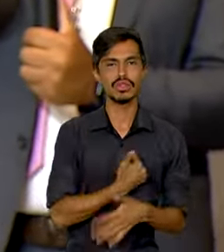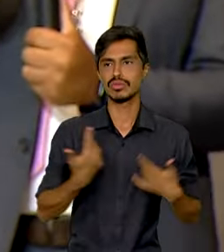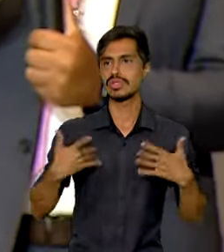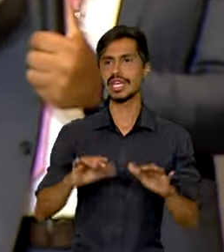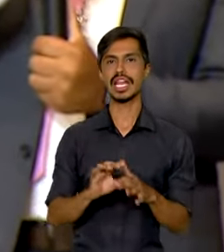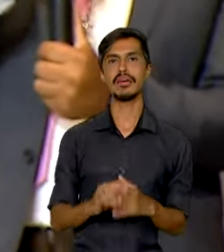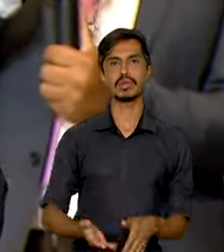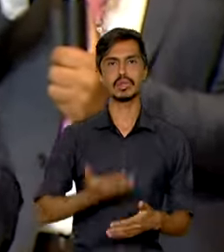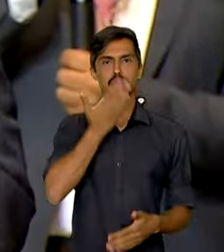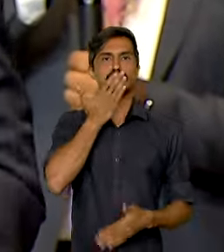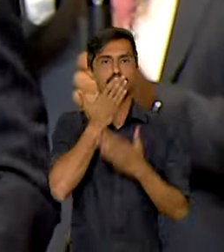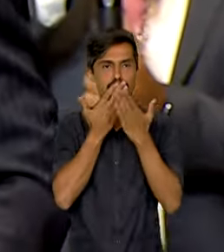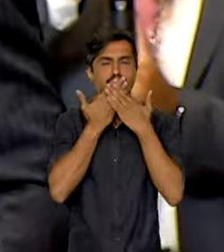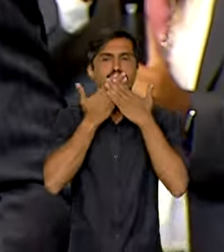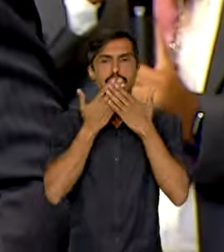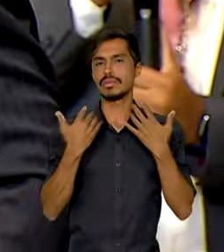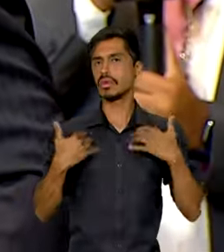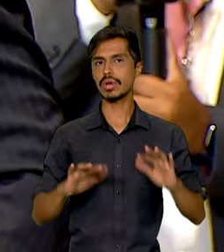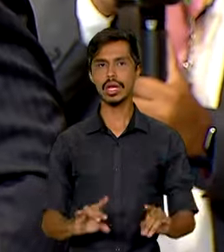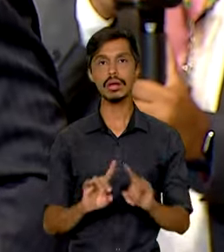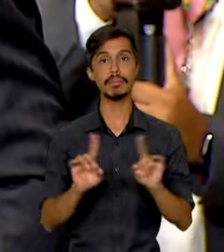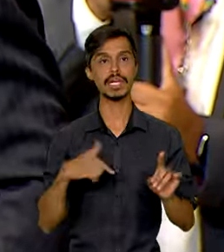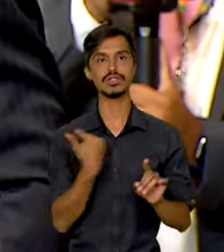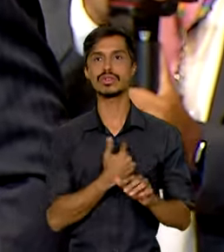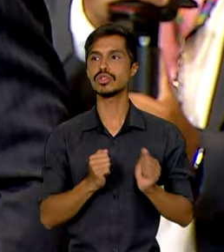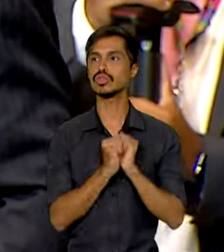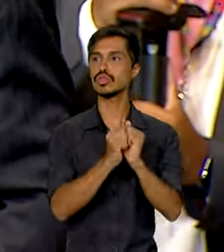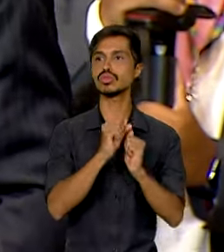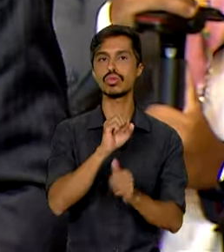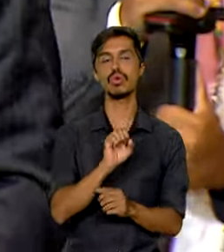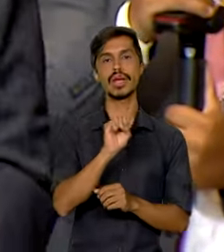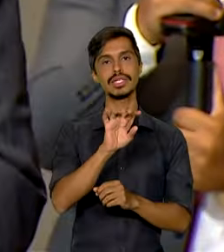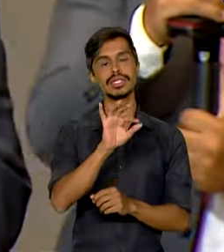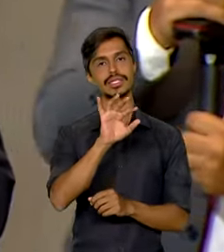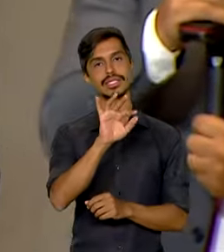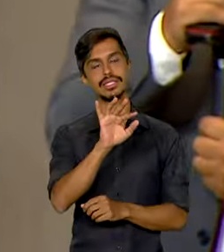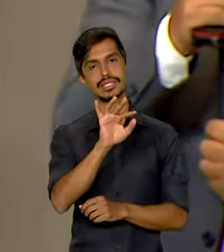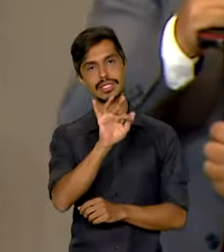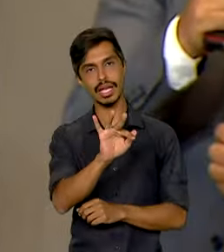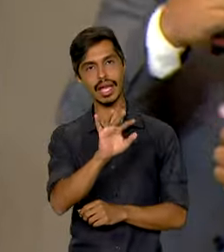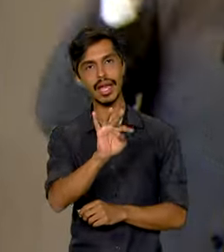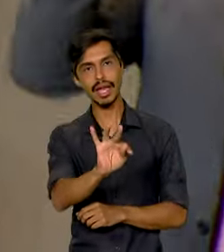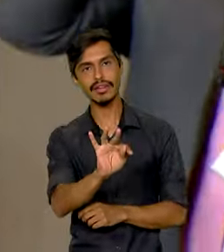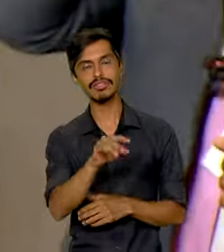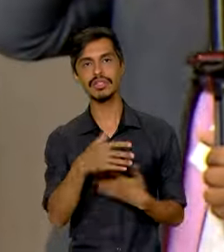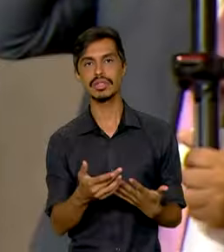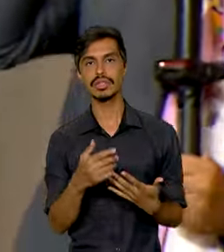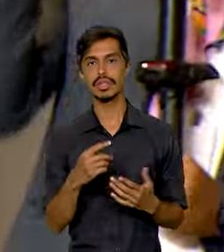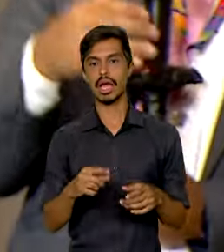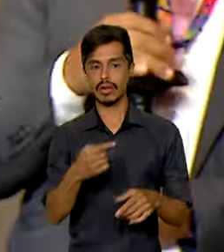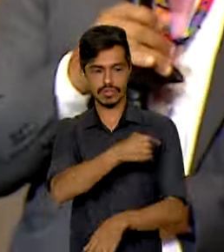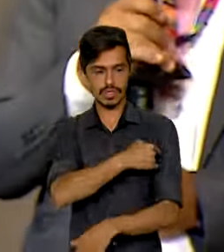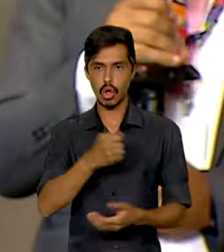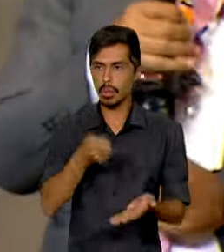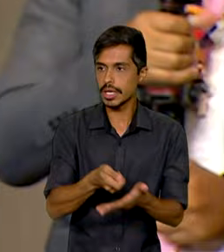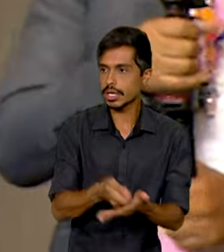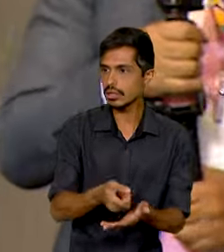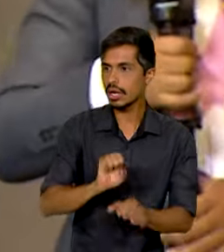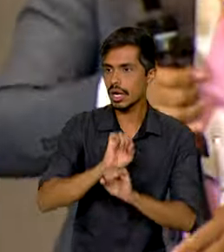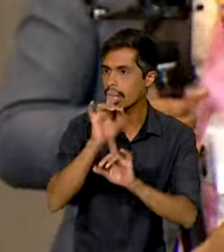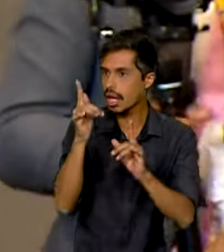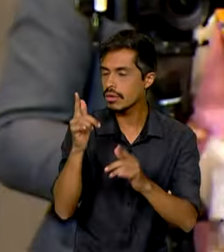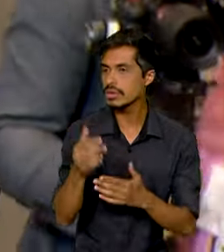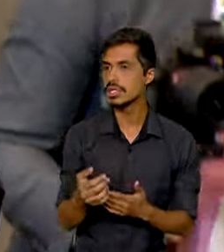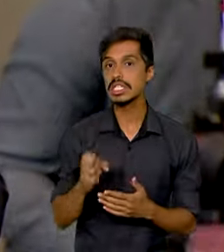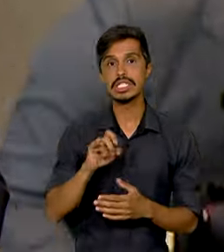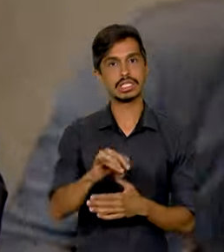censura, mas nós estamos com o Supremo. A vacina é obrigatória, claro que é. E se a pessoa não se vacina,